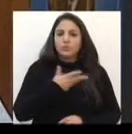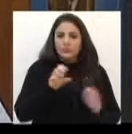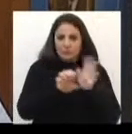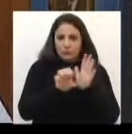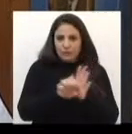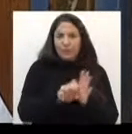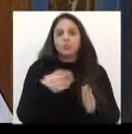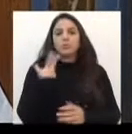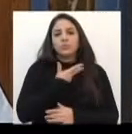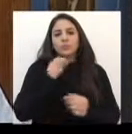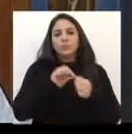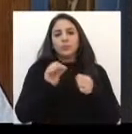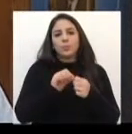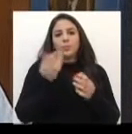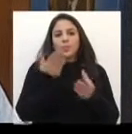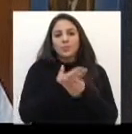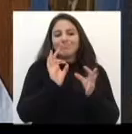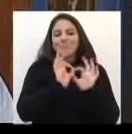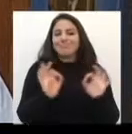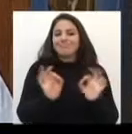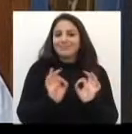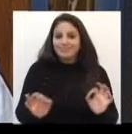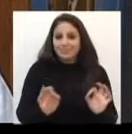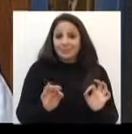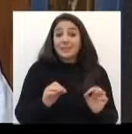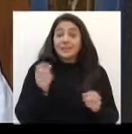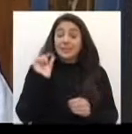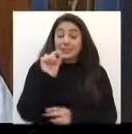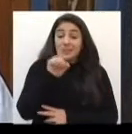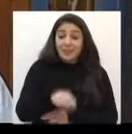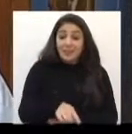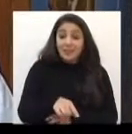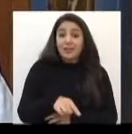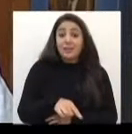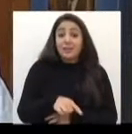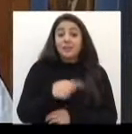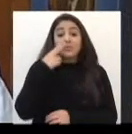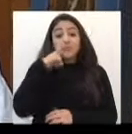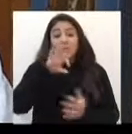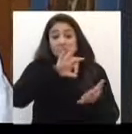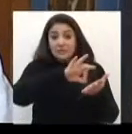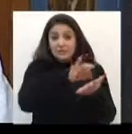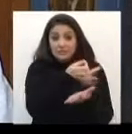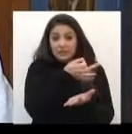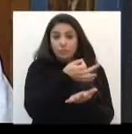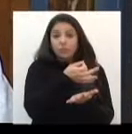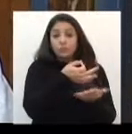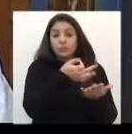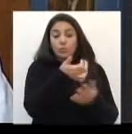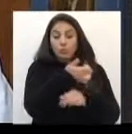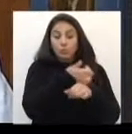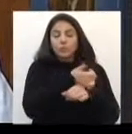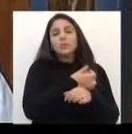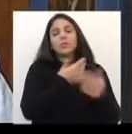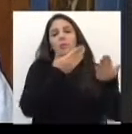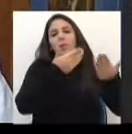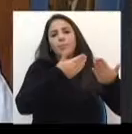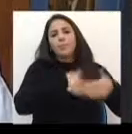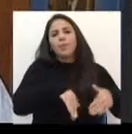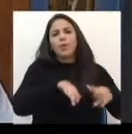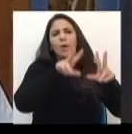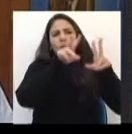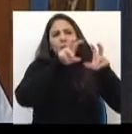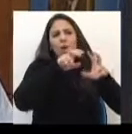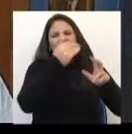contratação simplificada, onde leva em consideração a inscrição do profissional e uma prova de títulos onde ele apresenta a